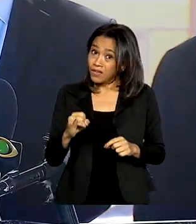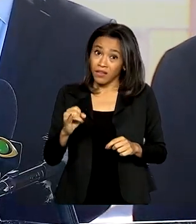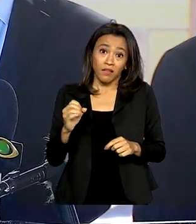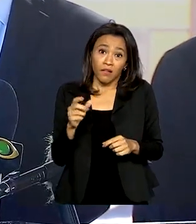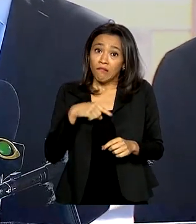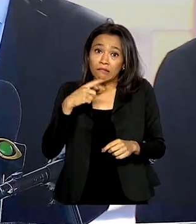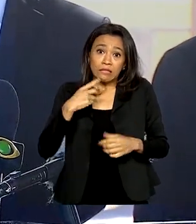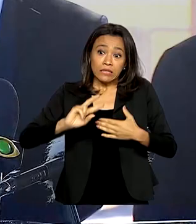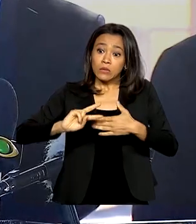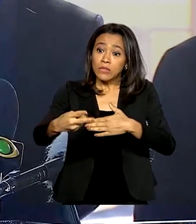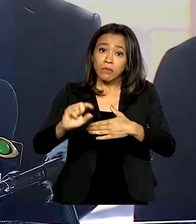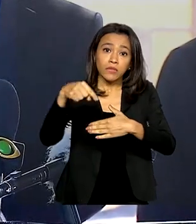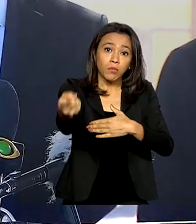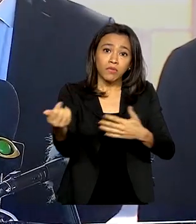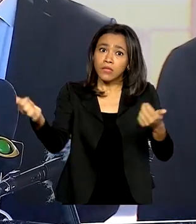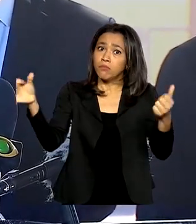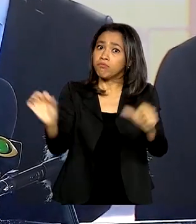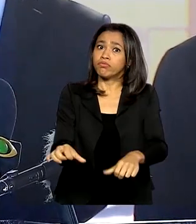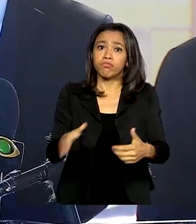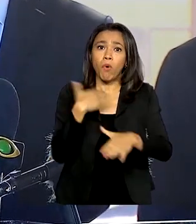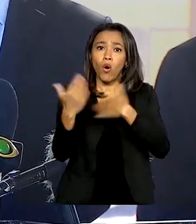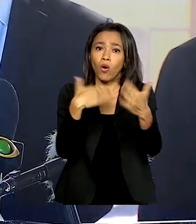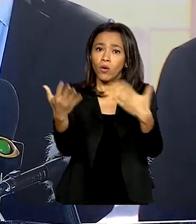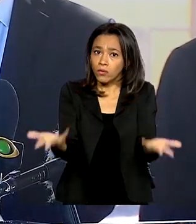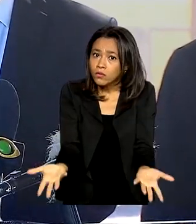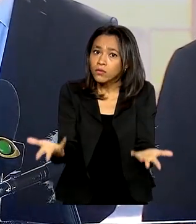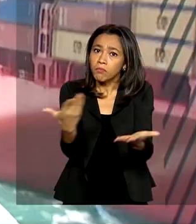centenas de mais de vidas que vão perder.